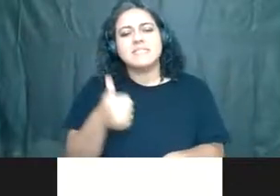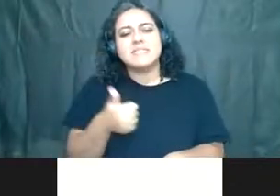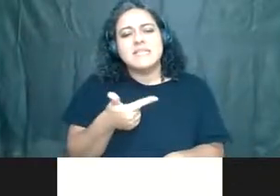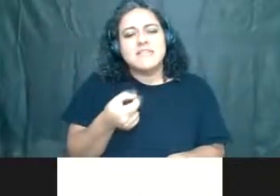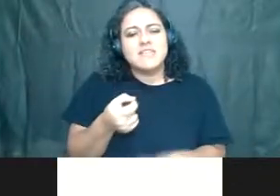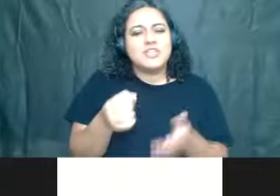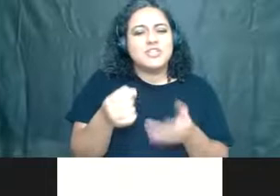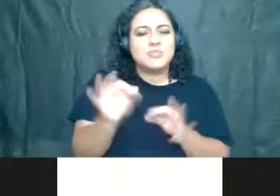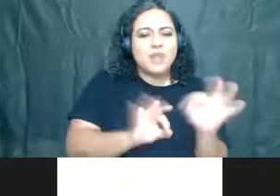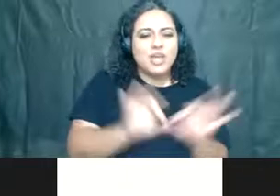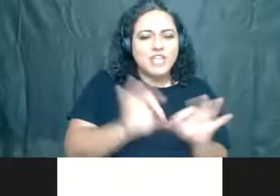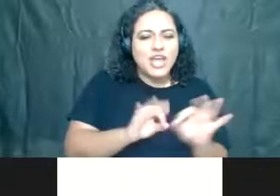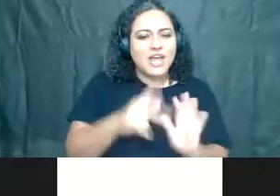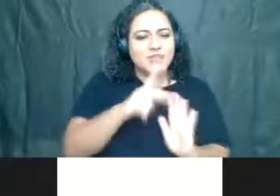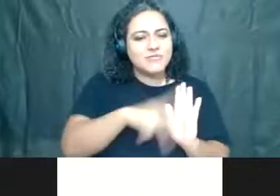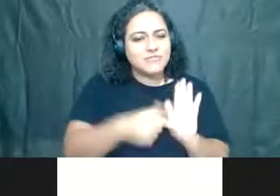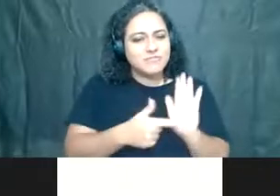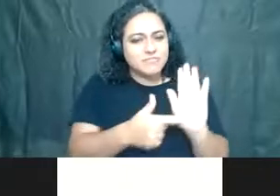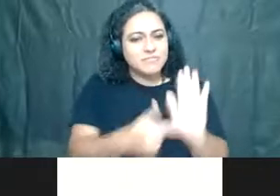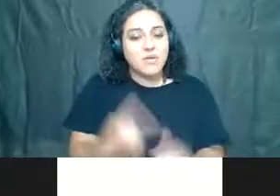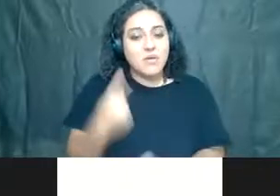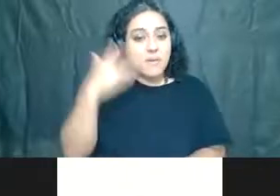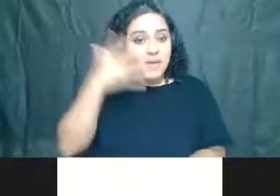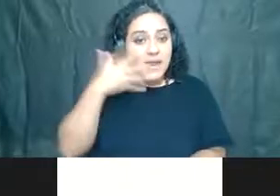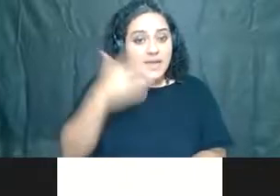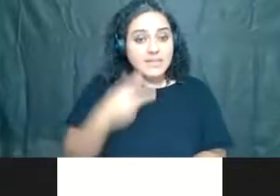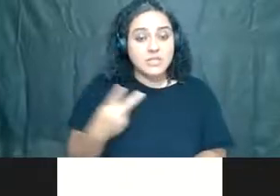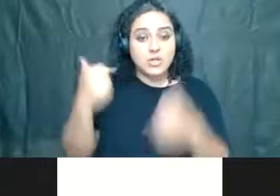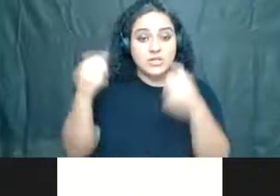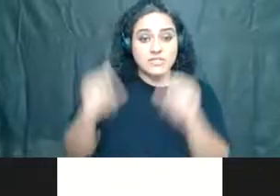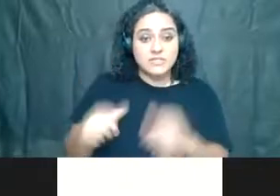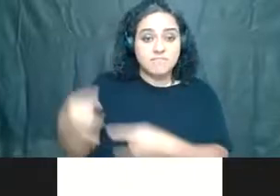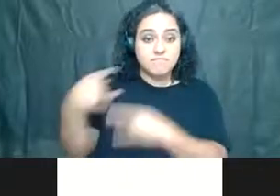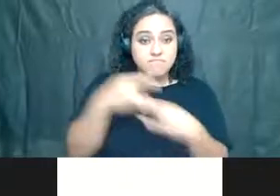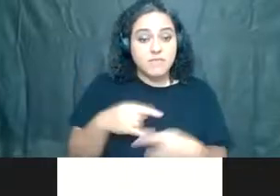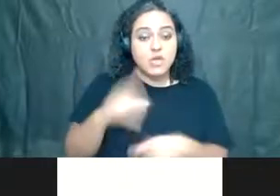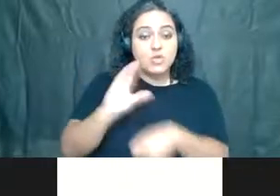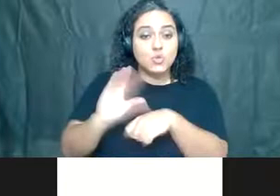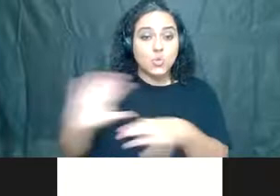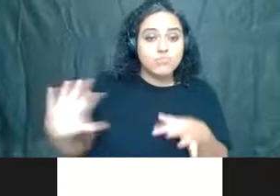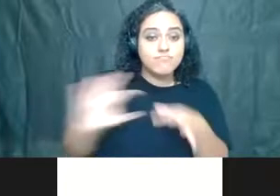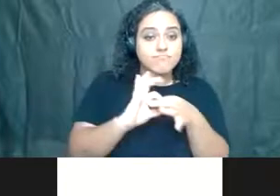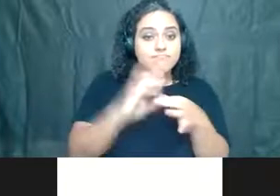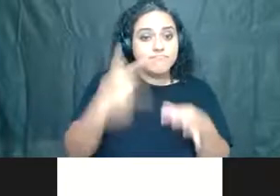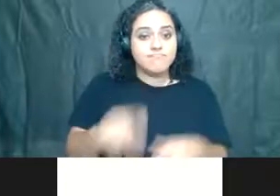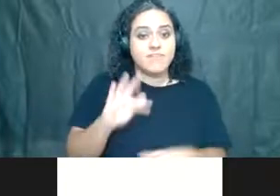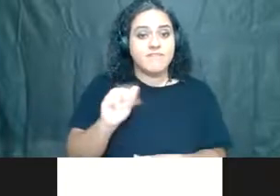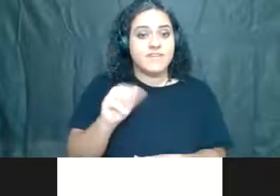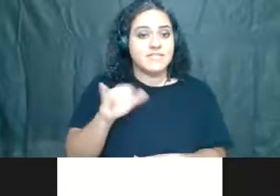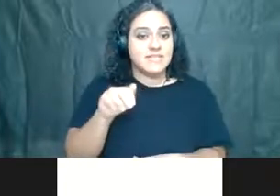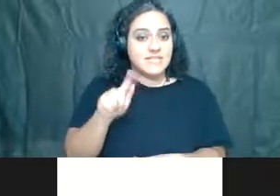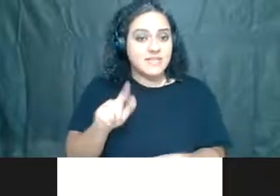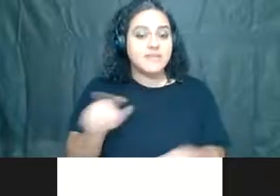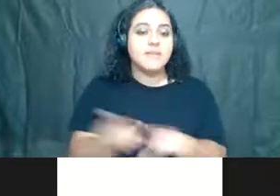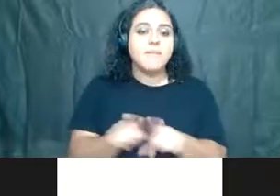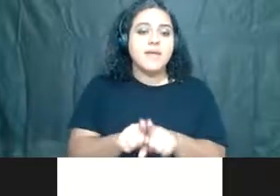projetos. Tivemos uma palestra, dois painéis de um curso associado ao programa da FESINC. Um total de